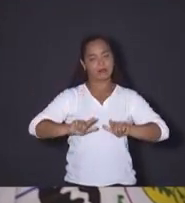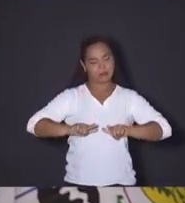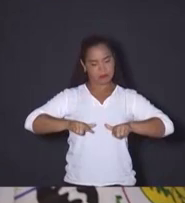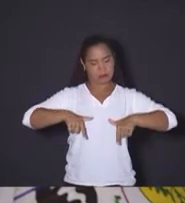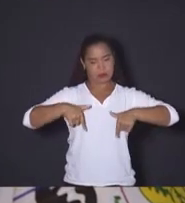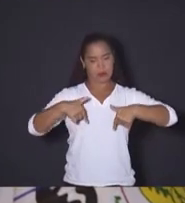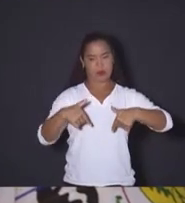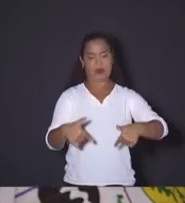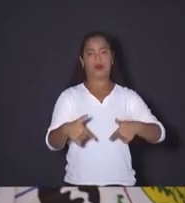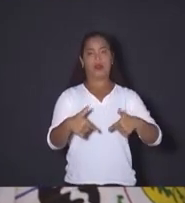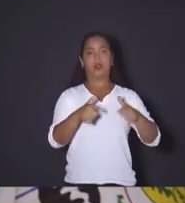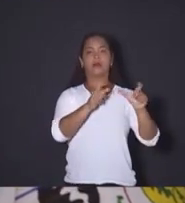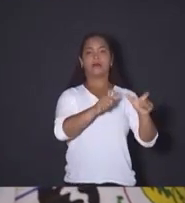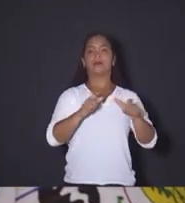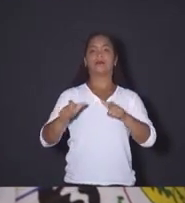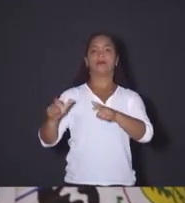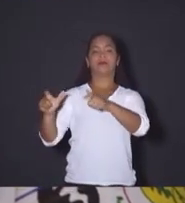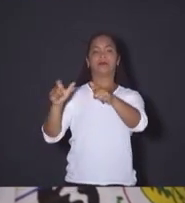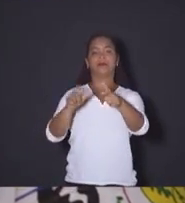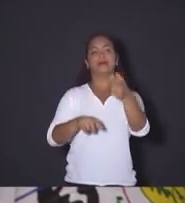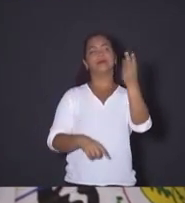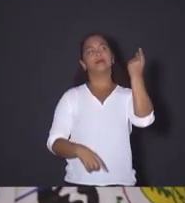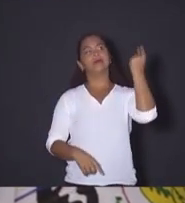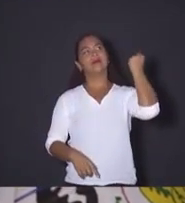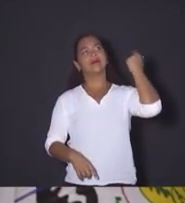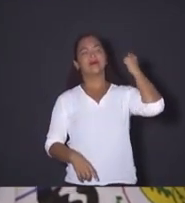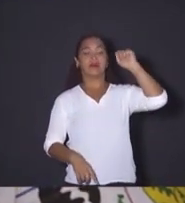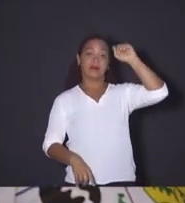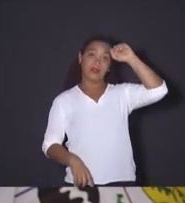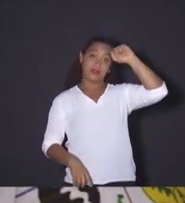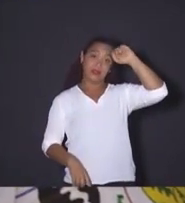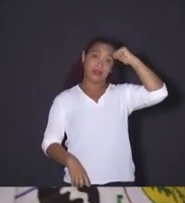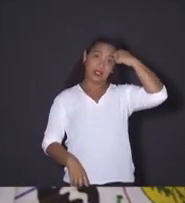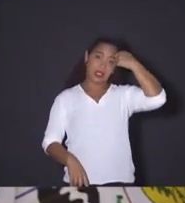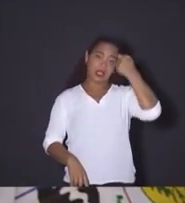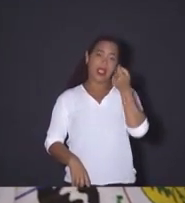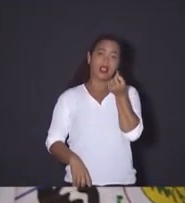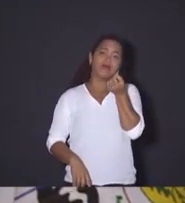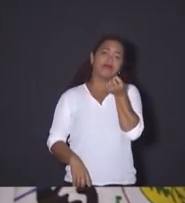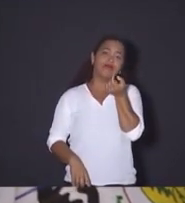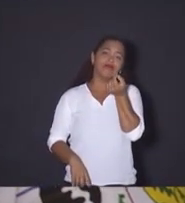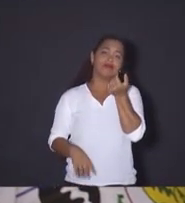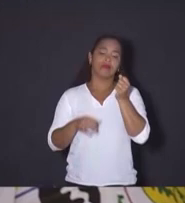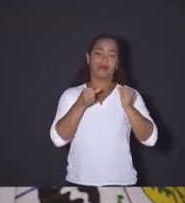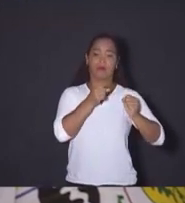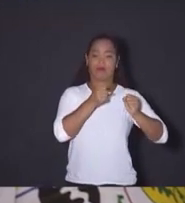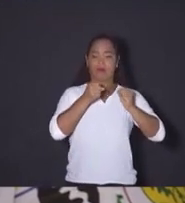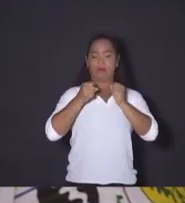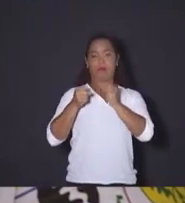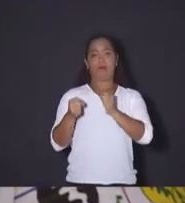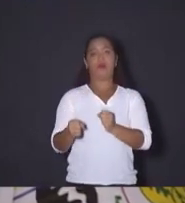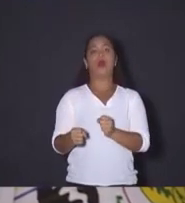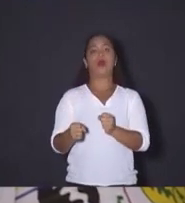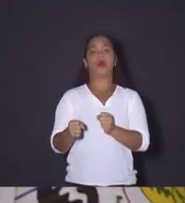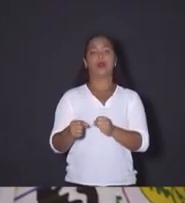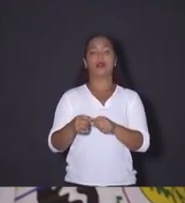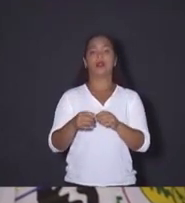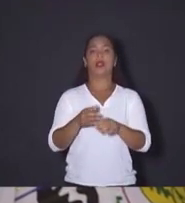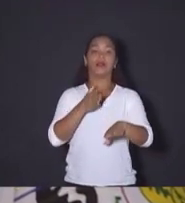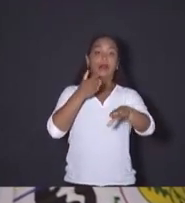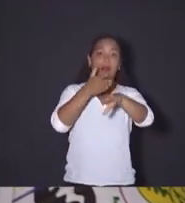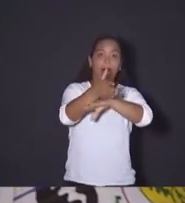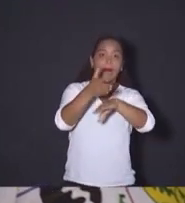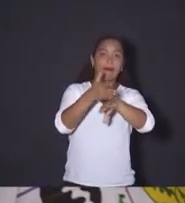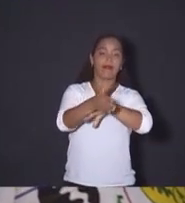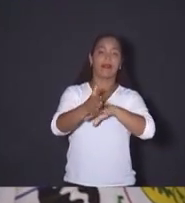nos espaços os negros tiveram muito pouco tempo né de poder e pra escola de poder